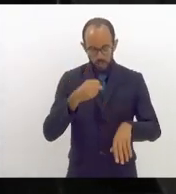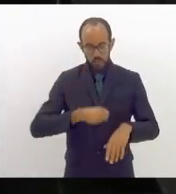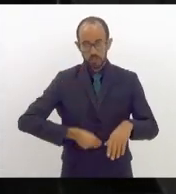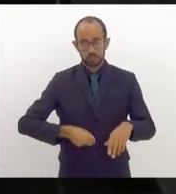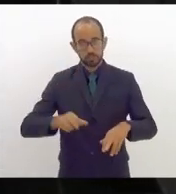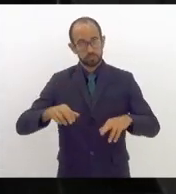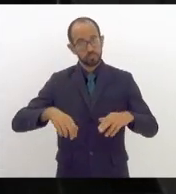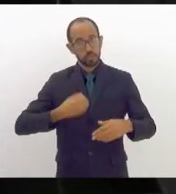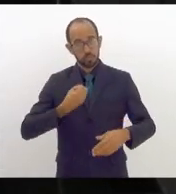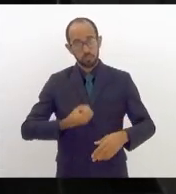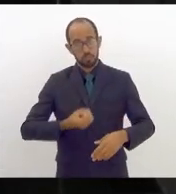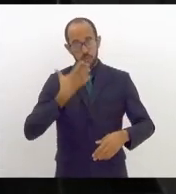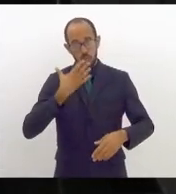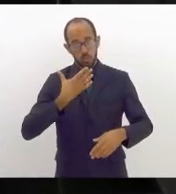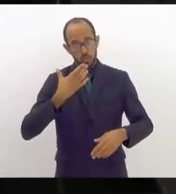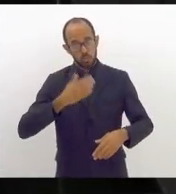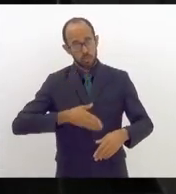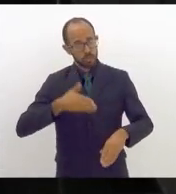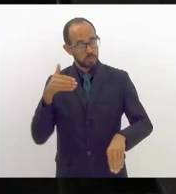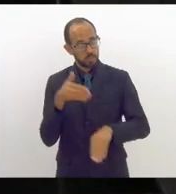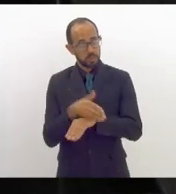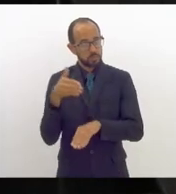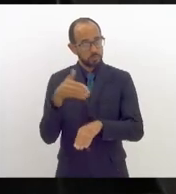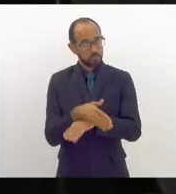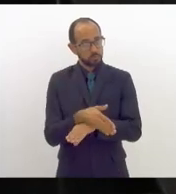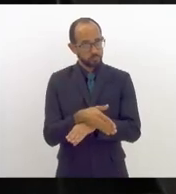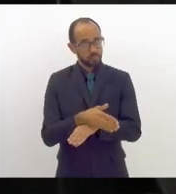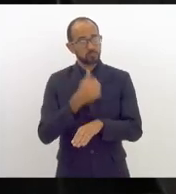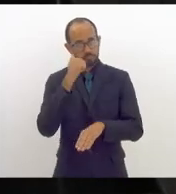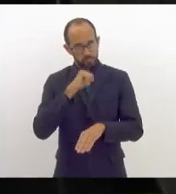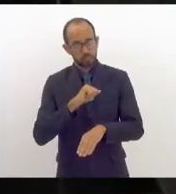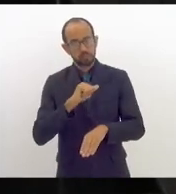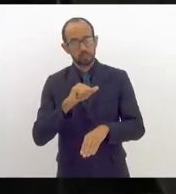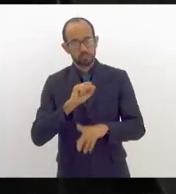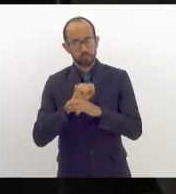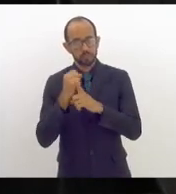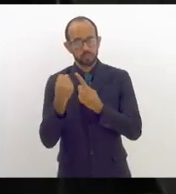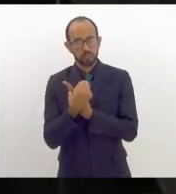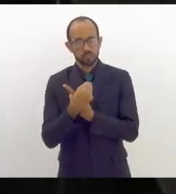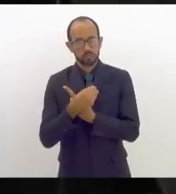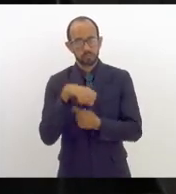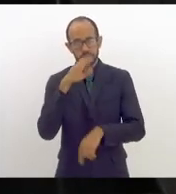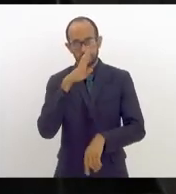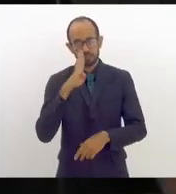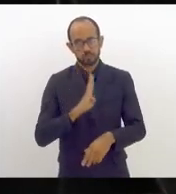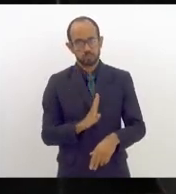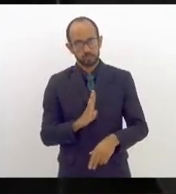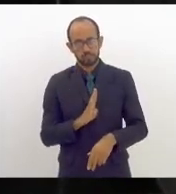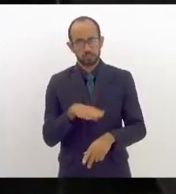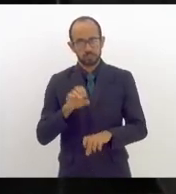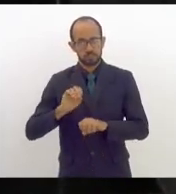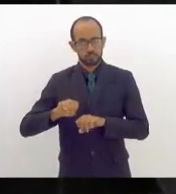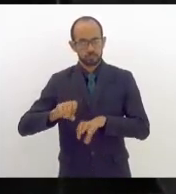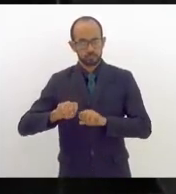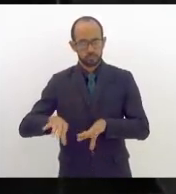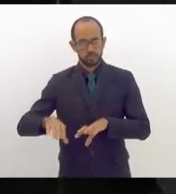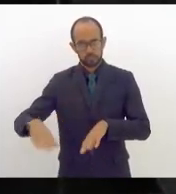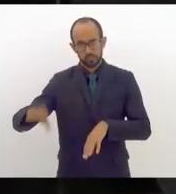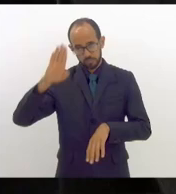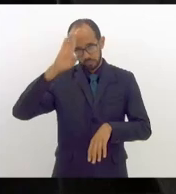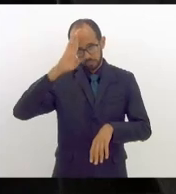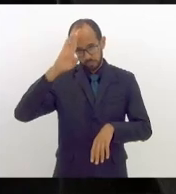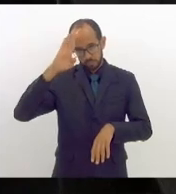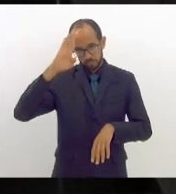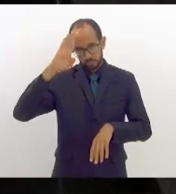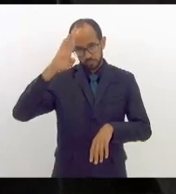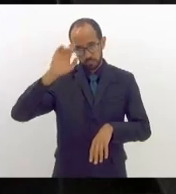cada vez mais ocupados é por mulheres na sociedade brasileira e no campo da educação em particular que é o exemplo que doa